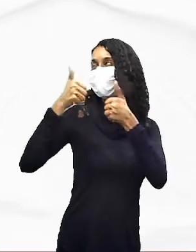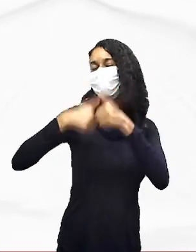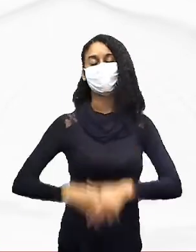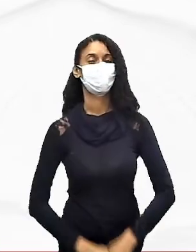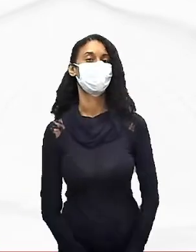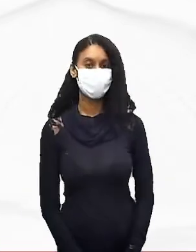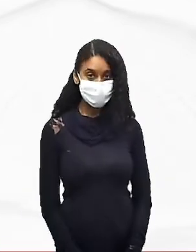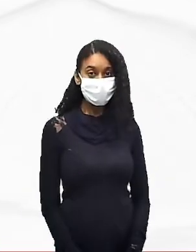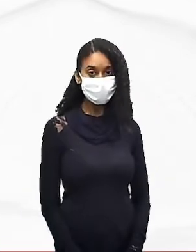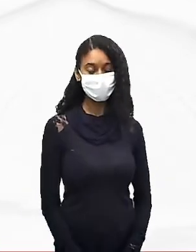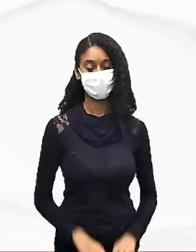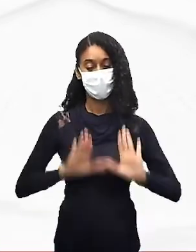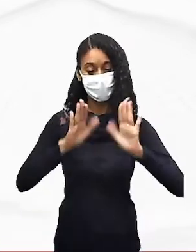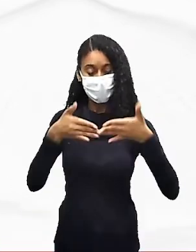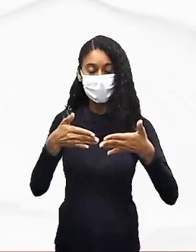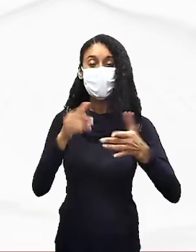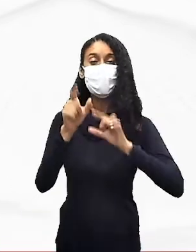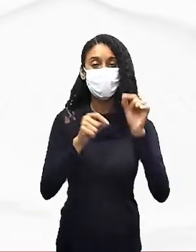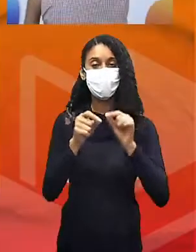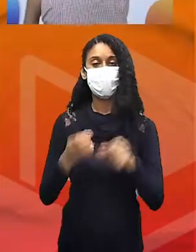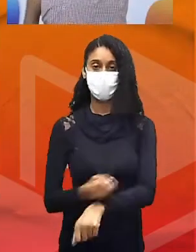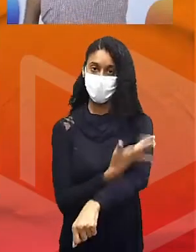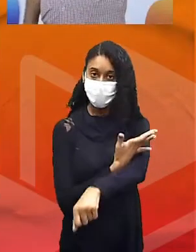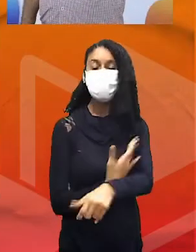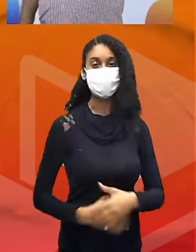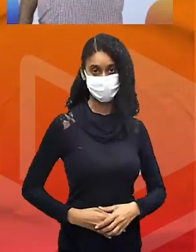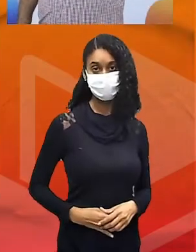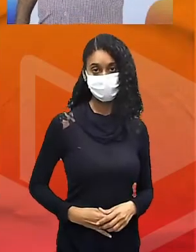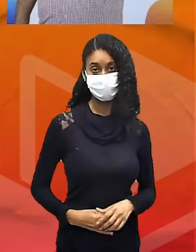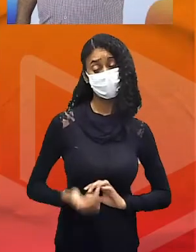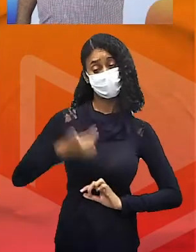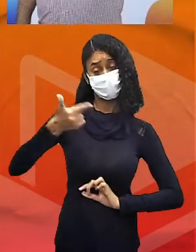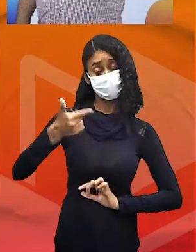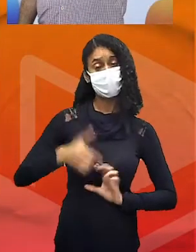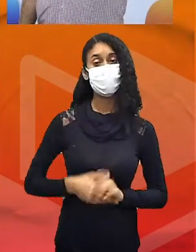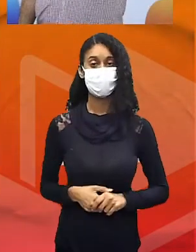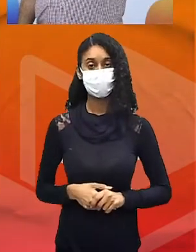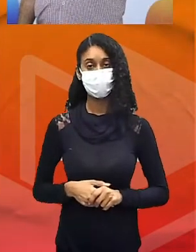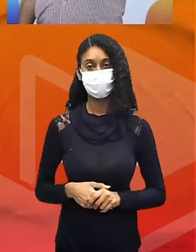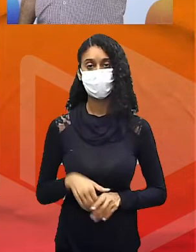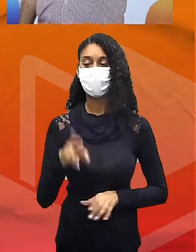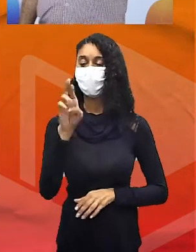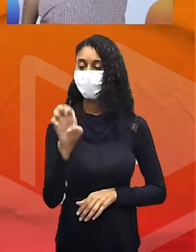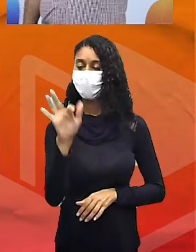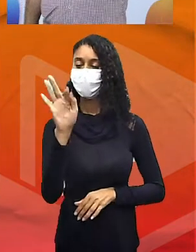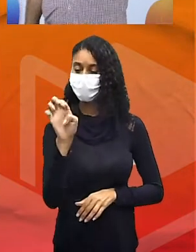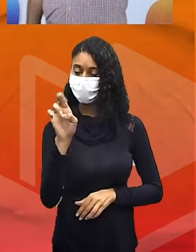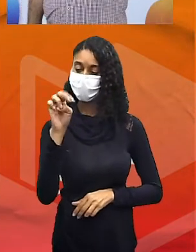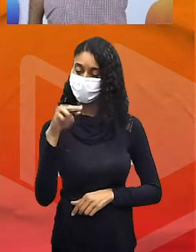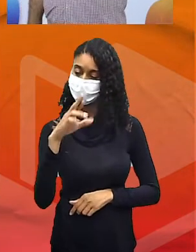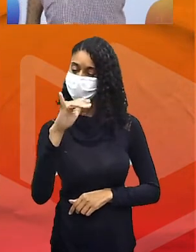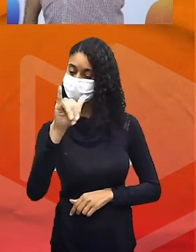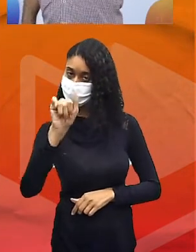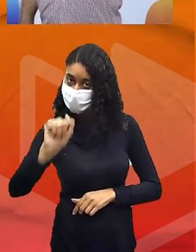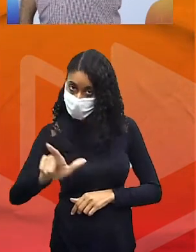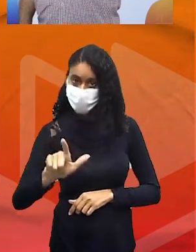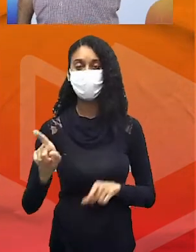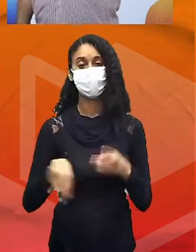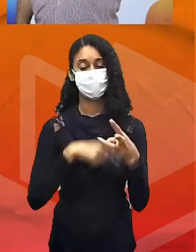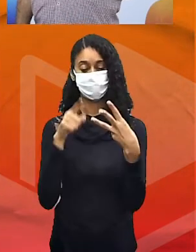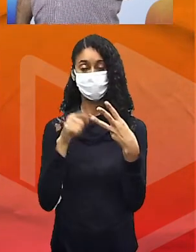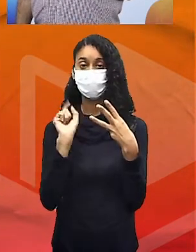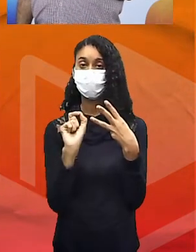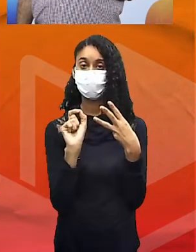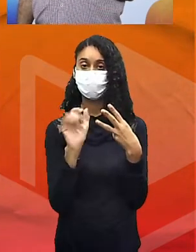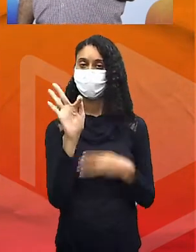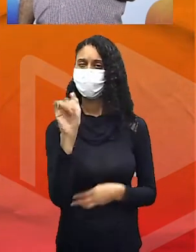primeiro, função emotiva. Segundo, função referencial. Terceiro,